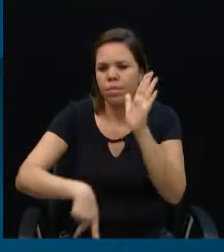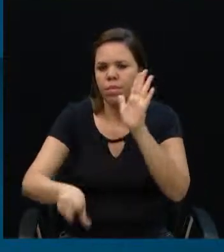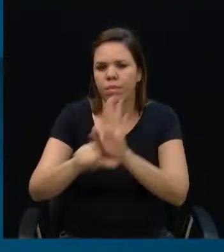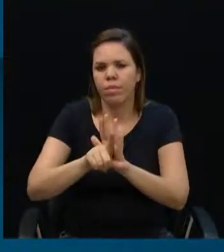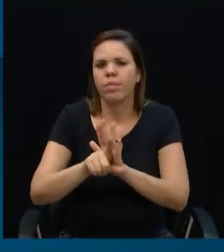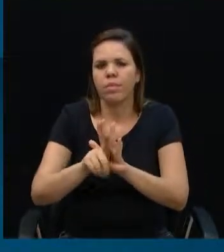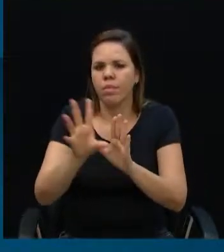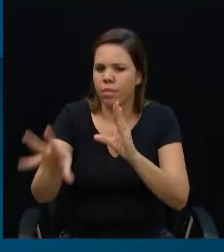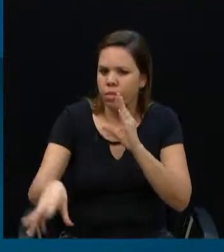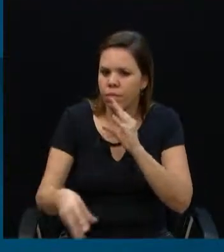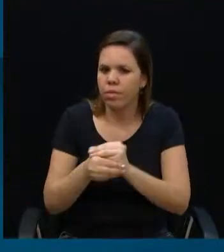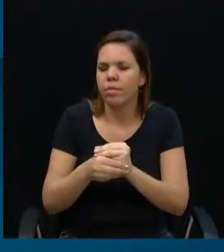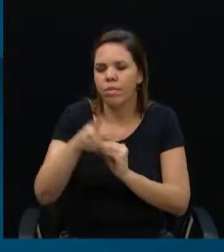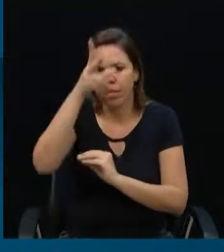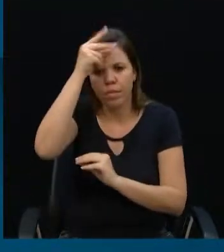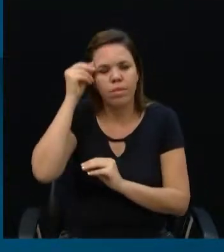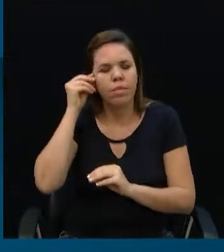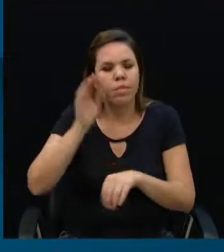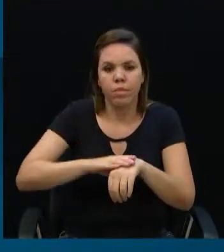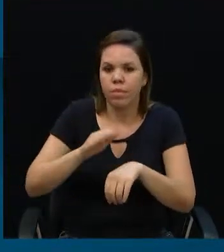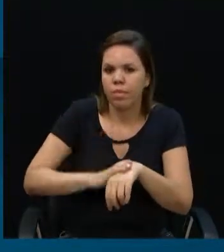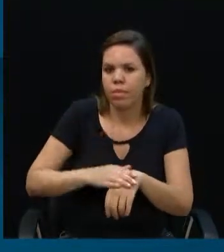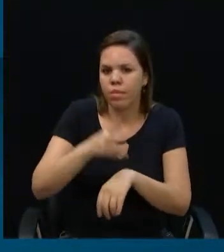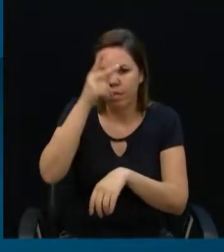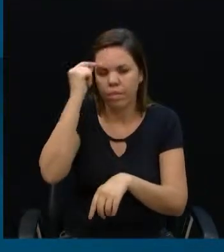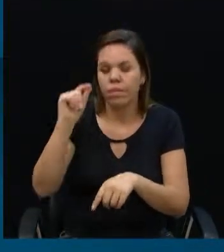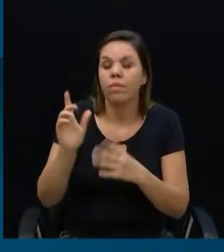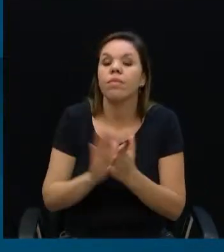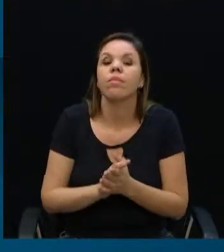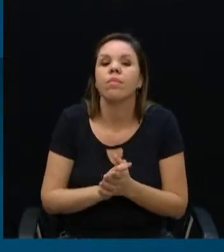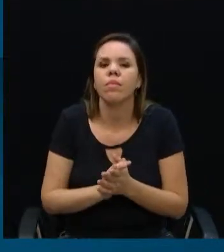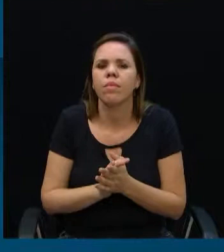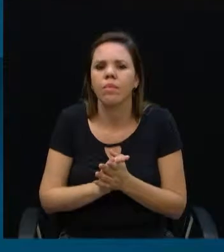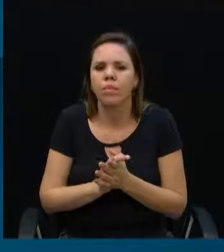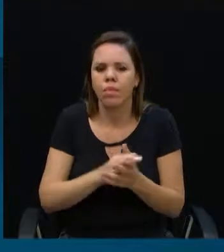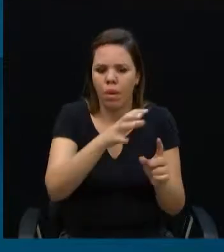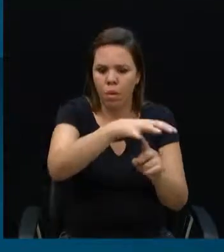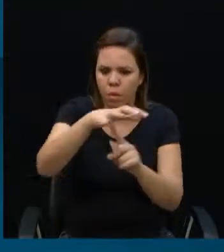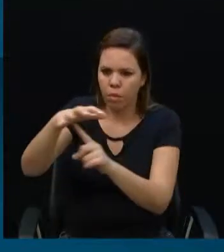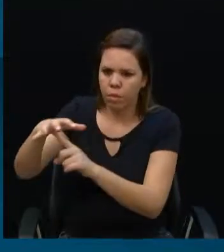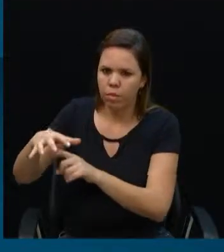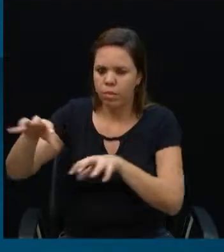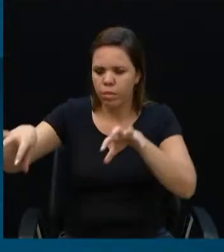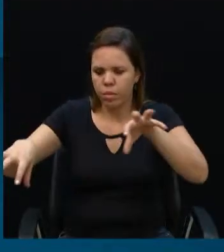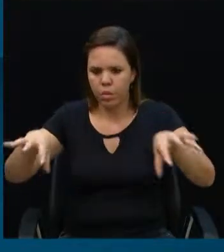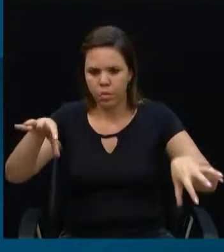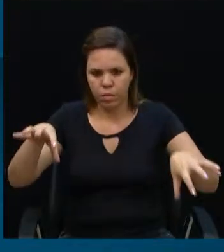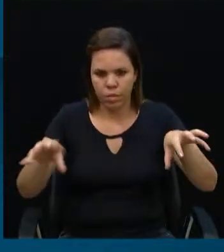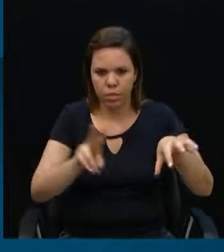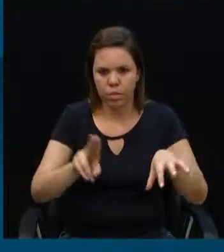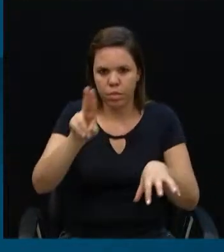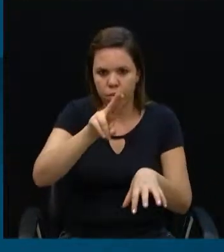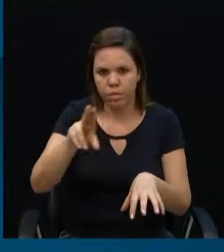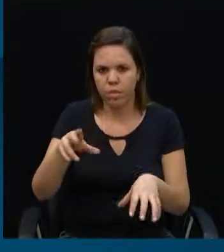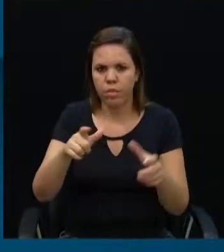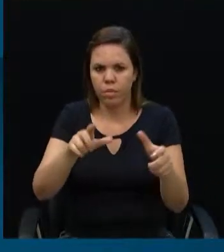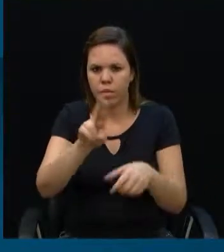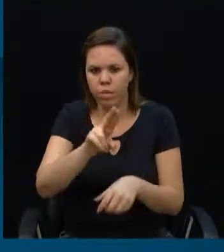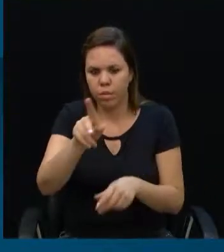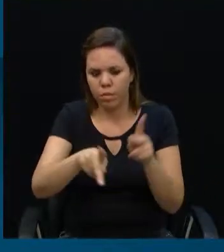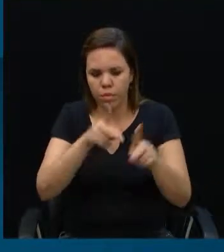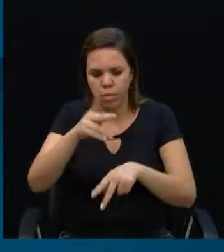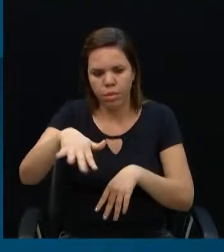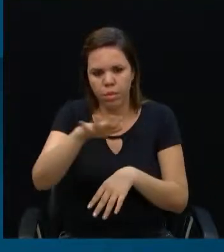lei complementar de autoria do prefeito, que trata de desafetação de área de praça da classe de bens públicos de uso comum do povo